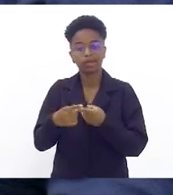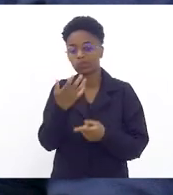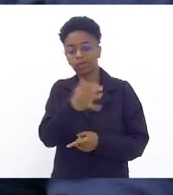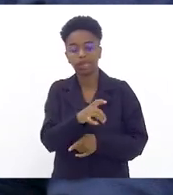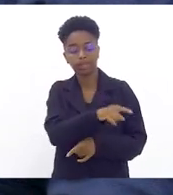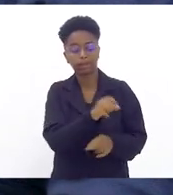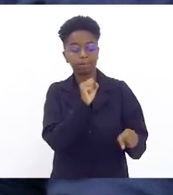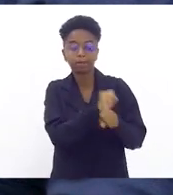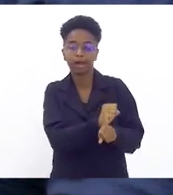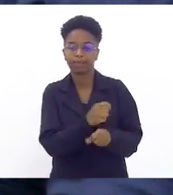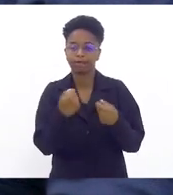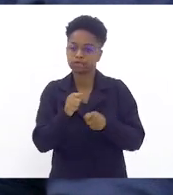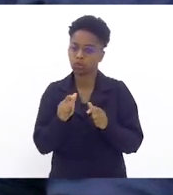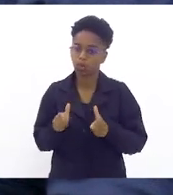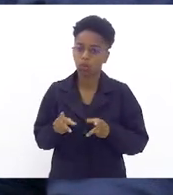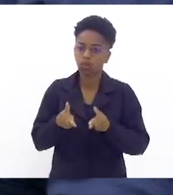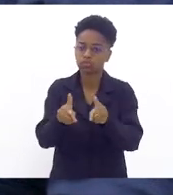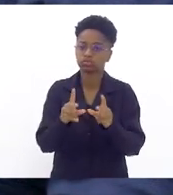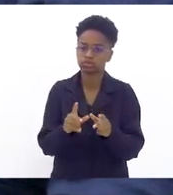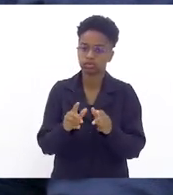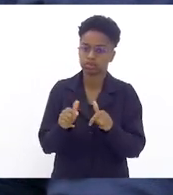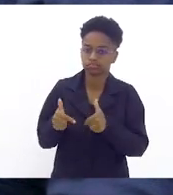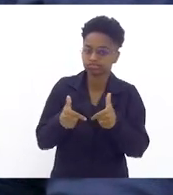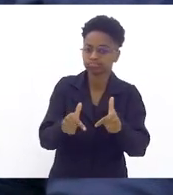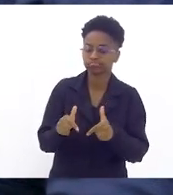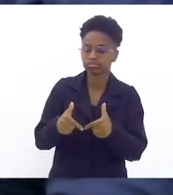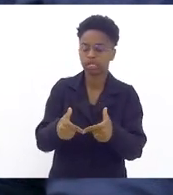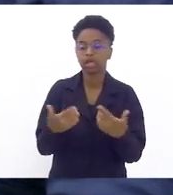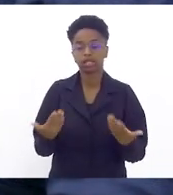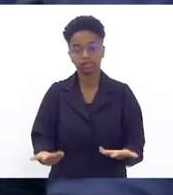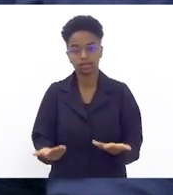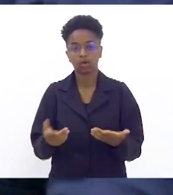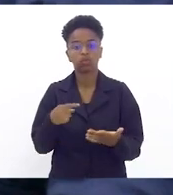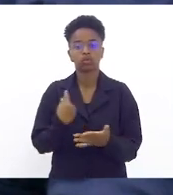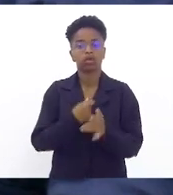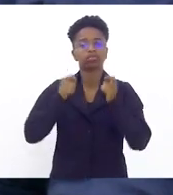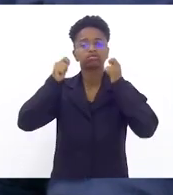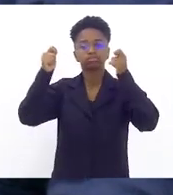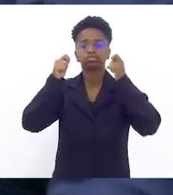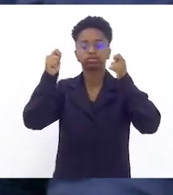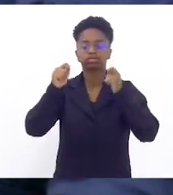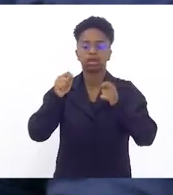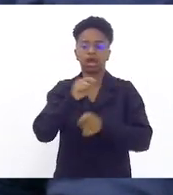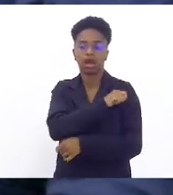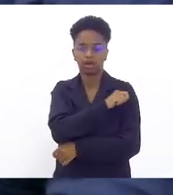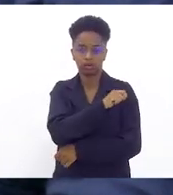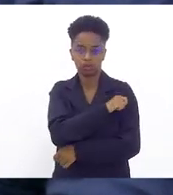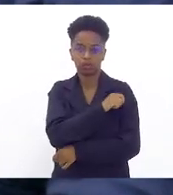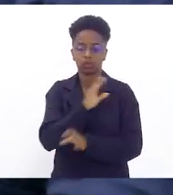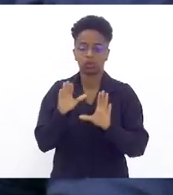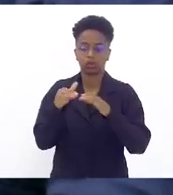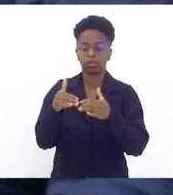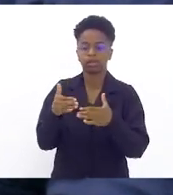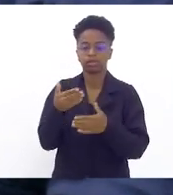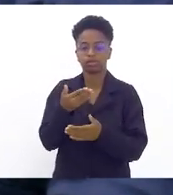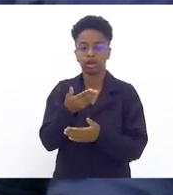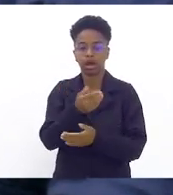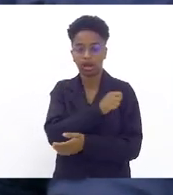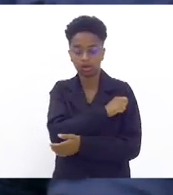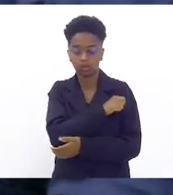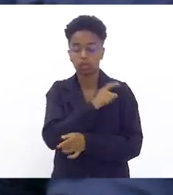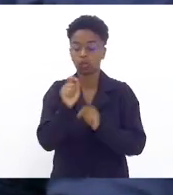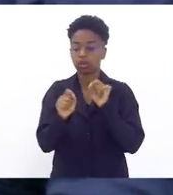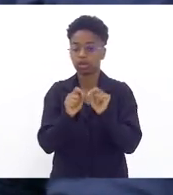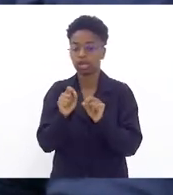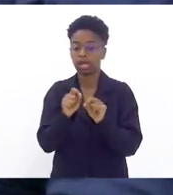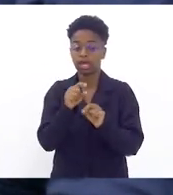que a gente continue em atividade então a reivindicação da gente enquanto enquanto comunidade estudantil é de que